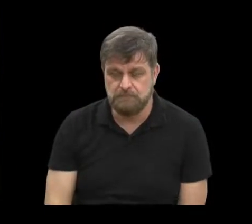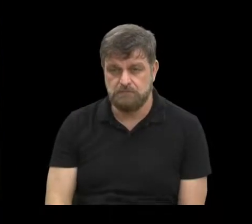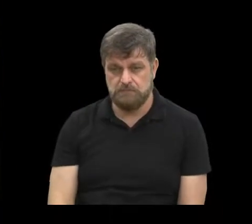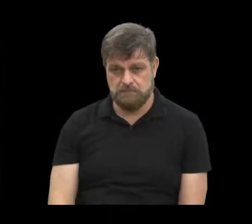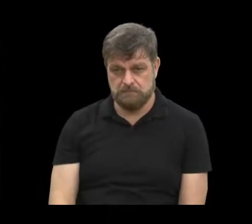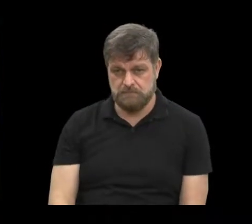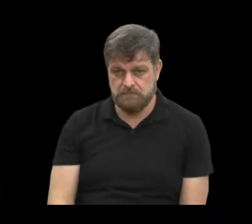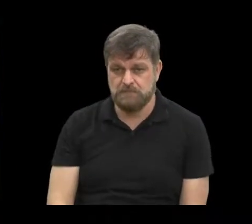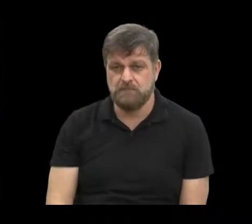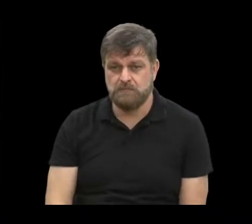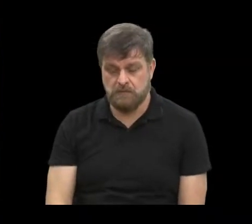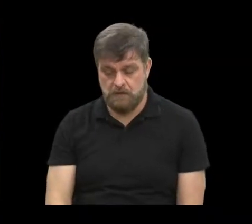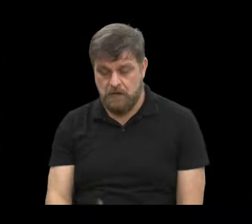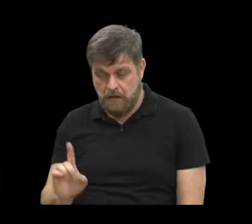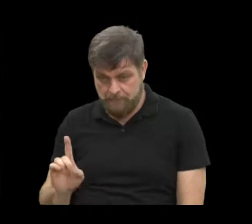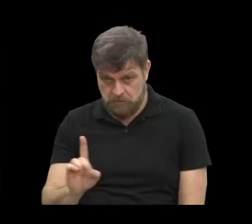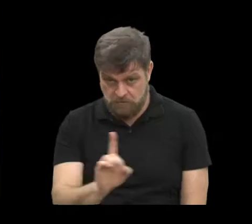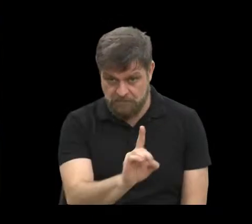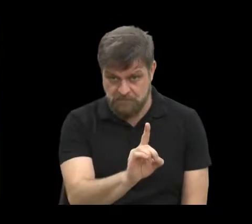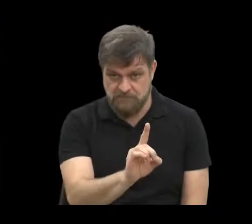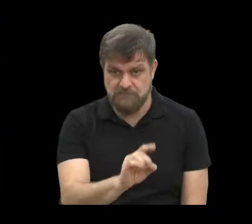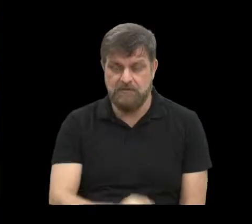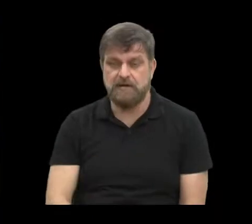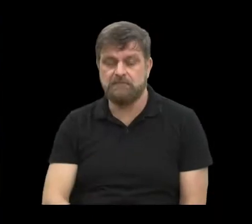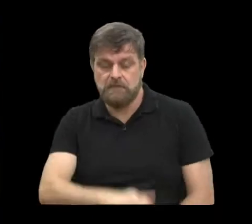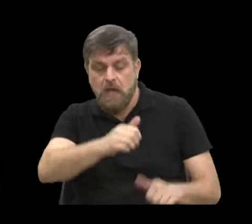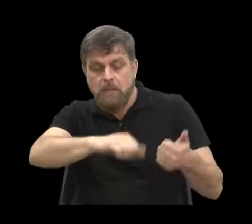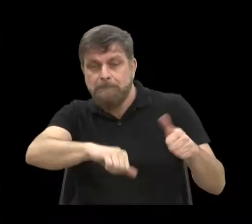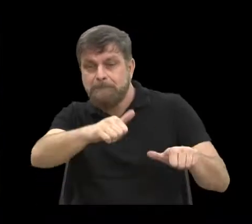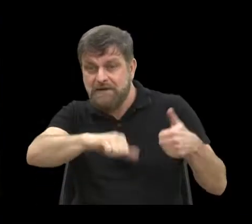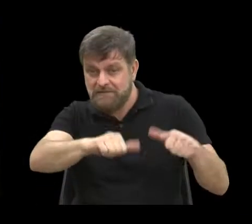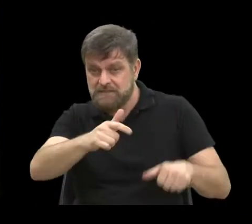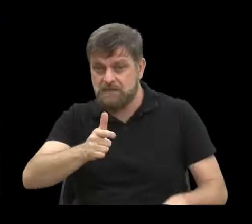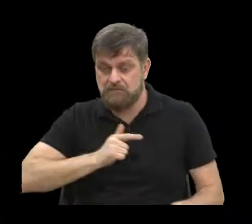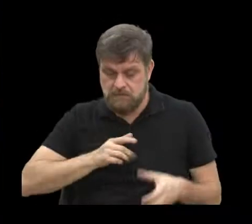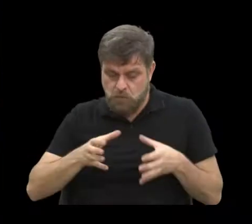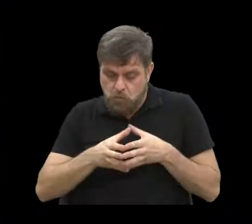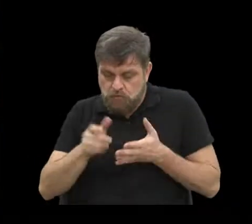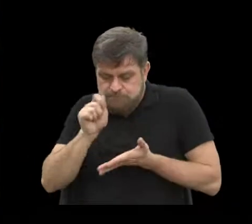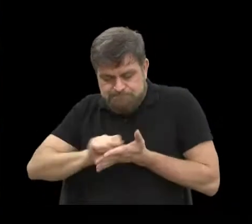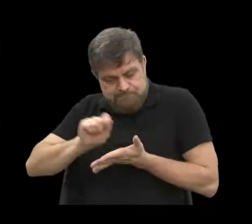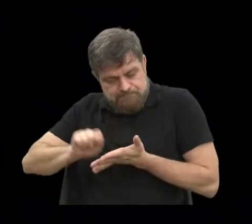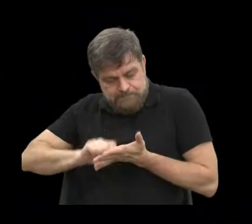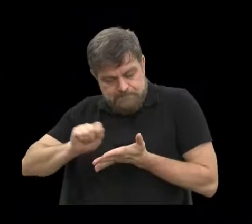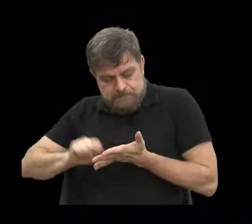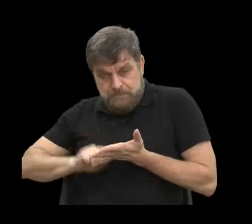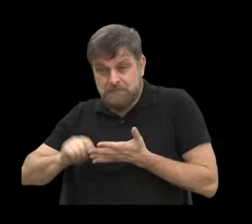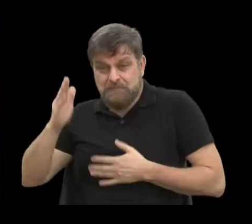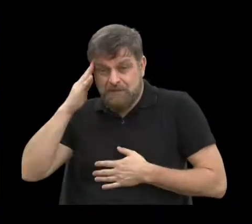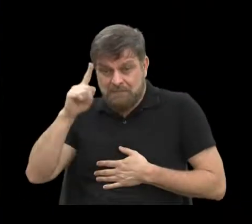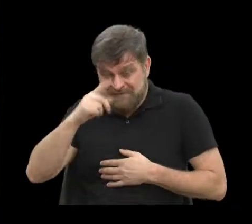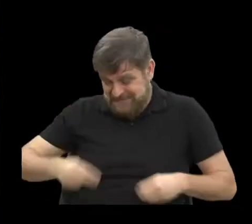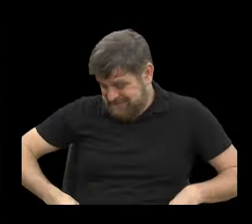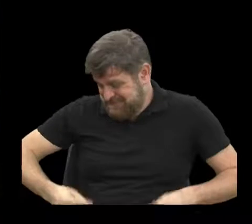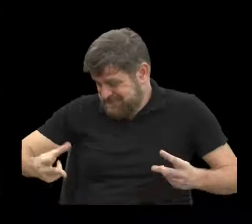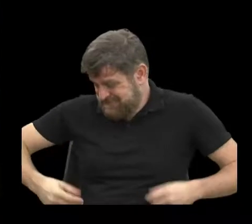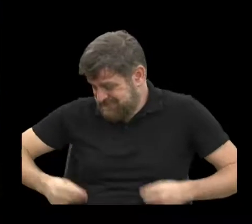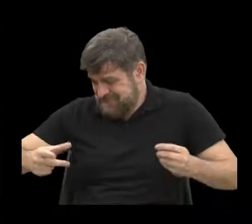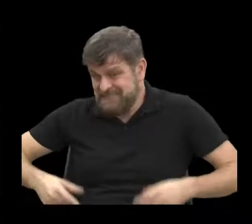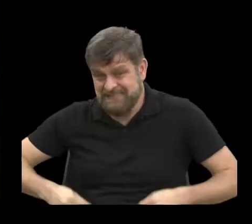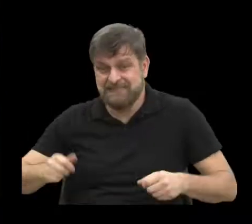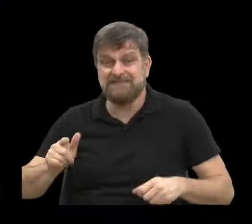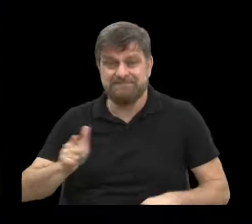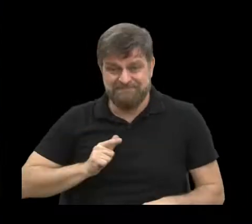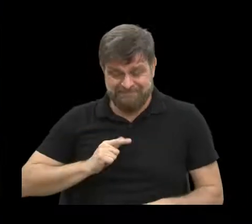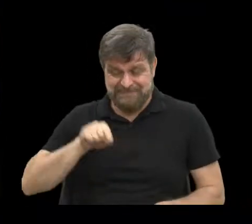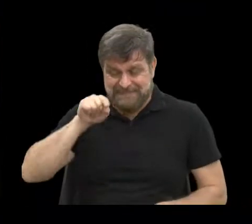a pessoa vai passar por uma avaliação social, vai ser feito um parecer social para ver se aquelas despesas